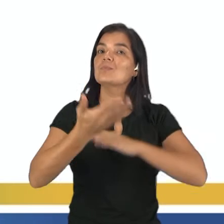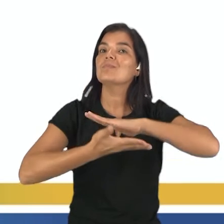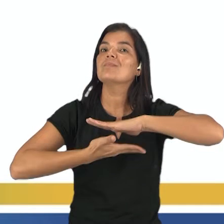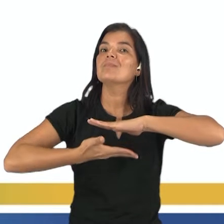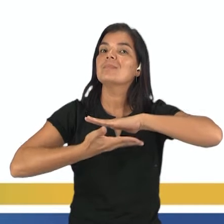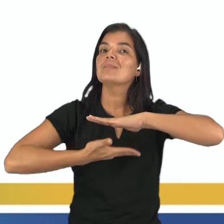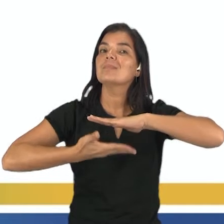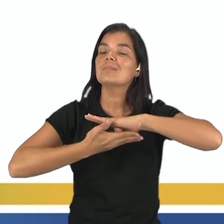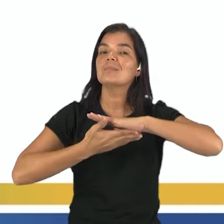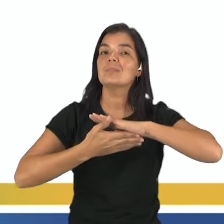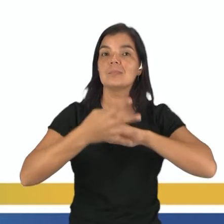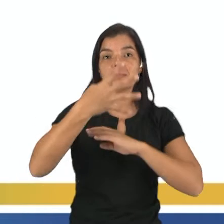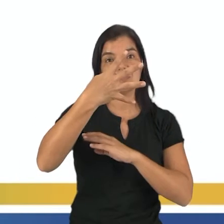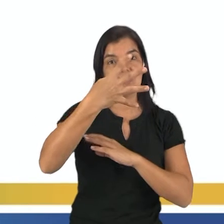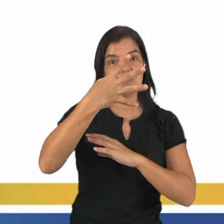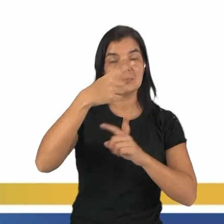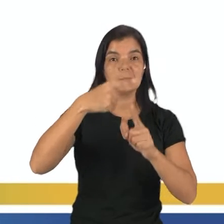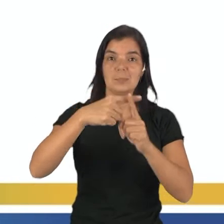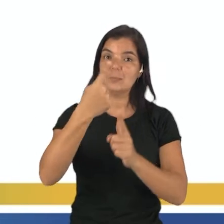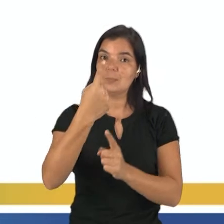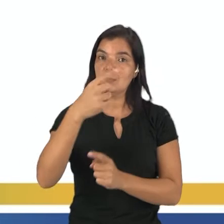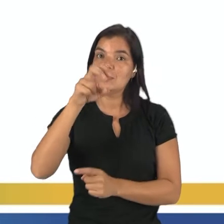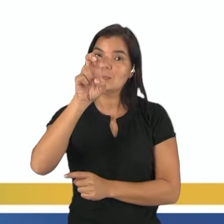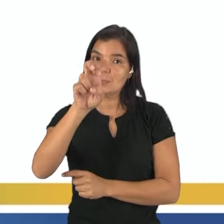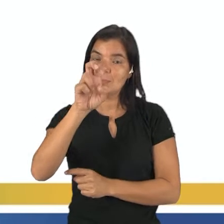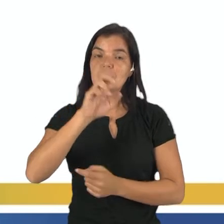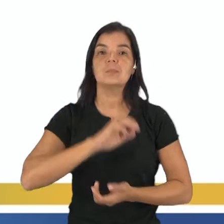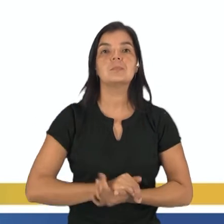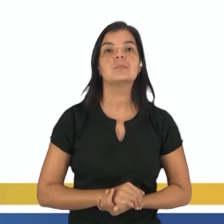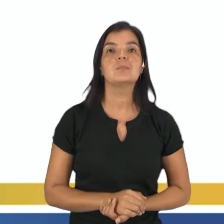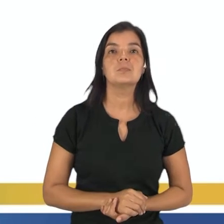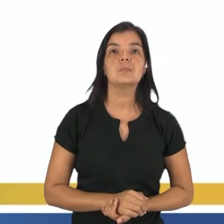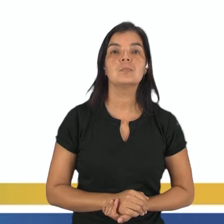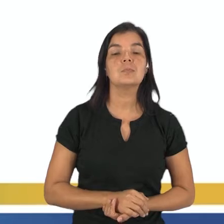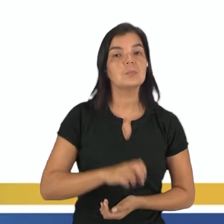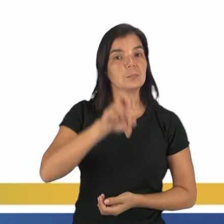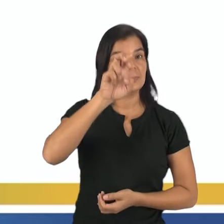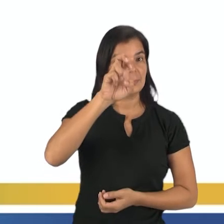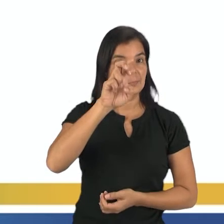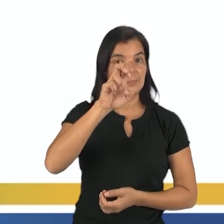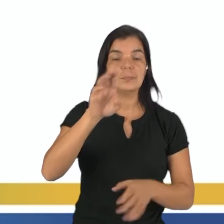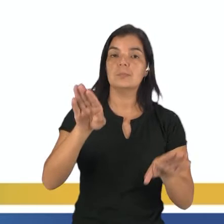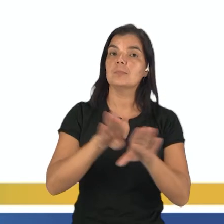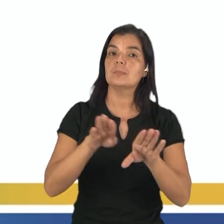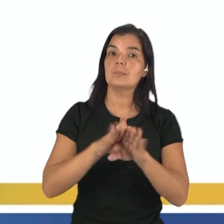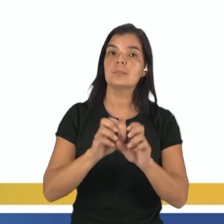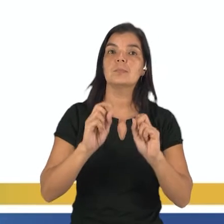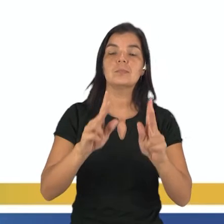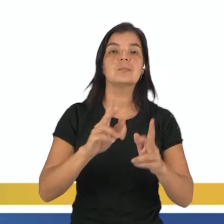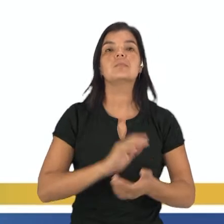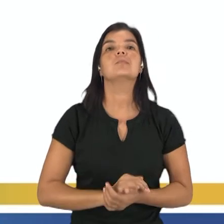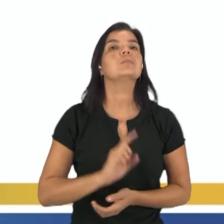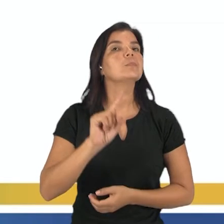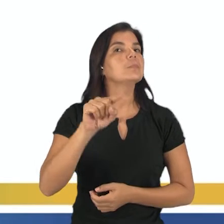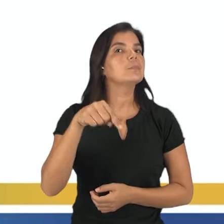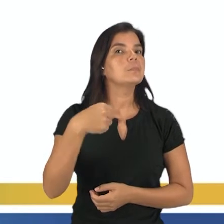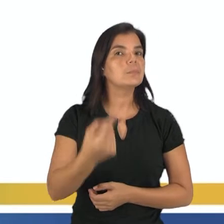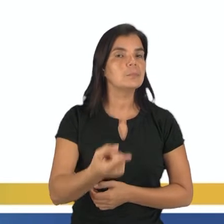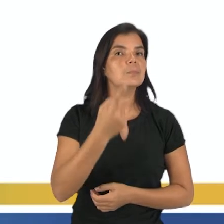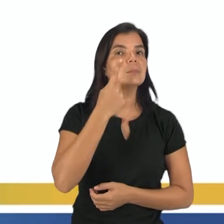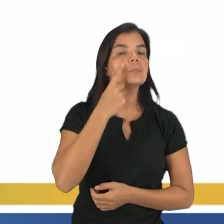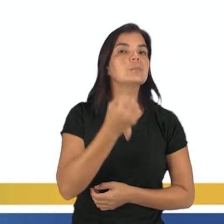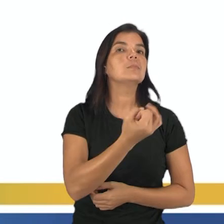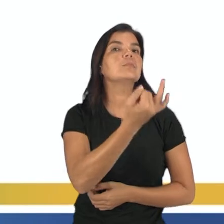não é? 4 mais uma, mais 1, 5, não é? Então, nós temos 5 faces, ok? Depois, nós vamos